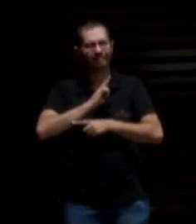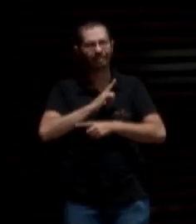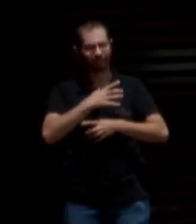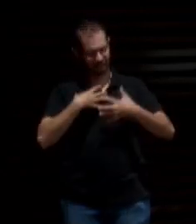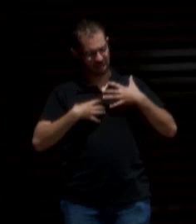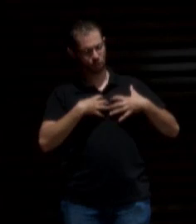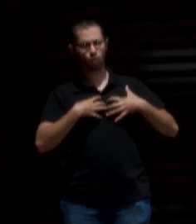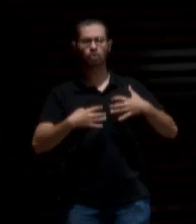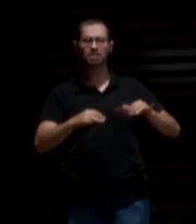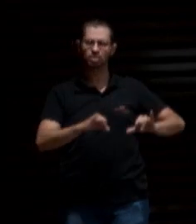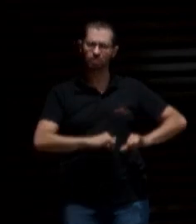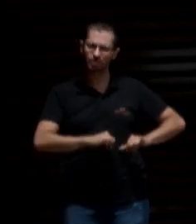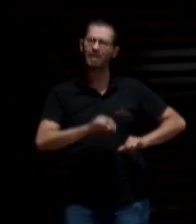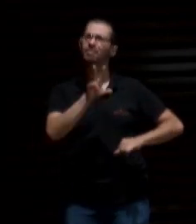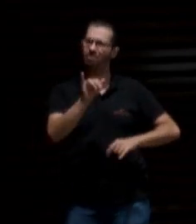Como de fato está vindo.